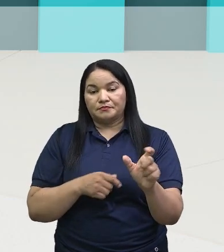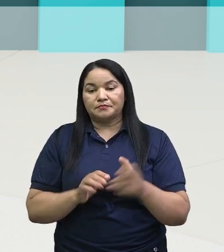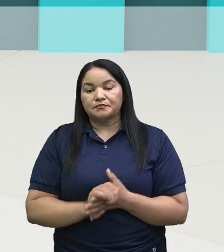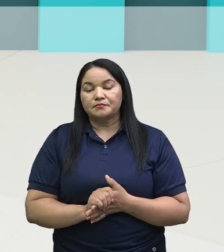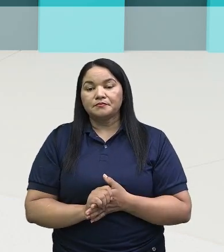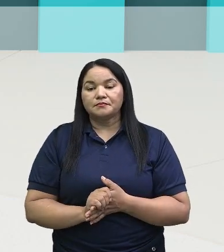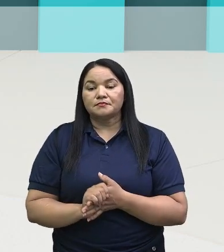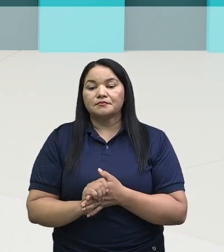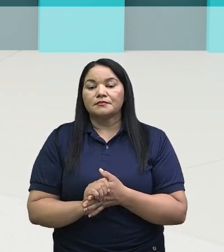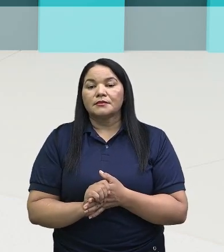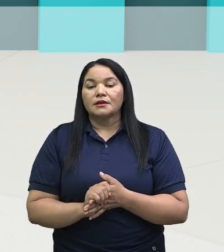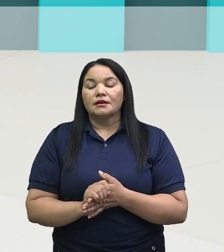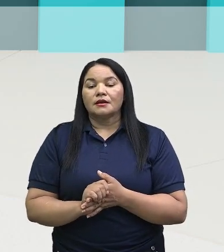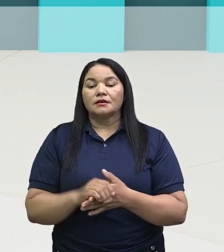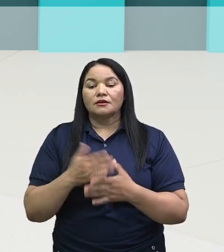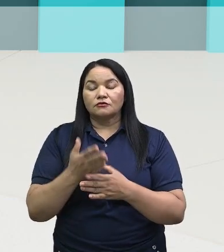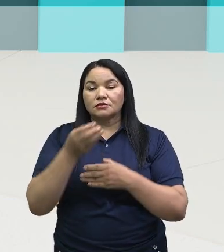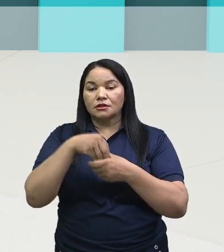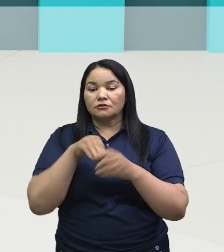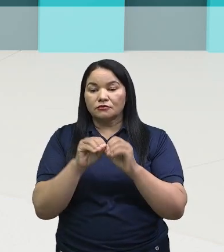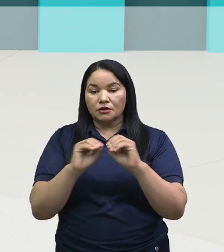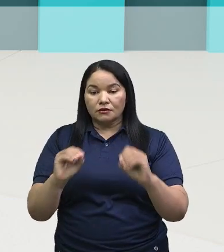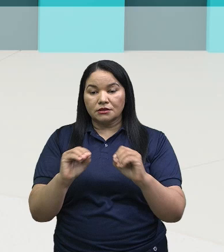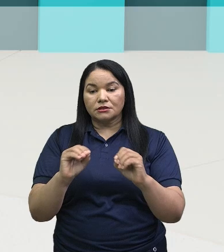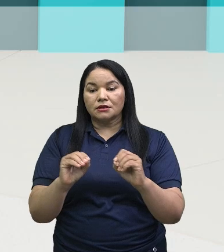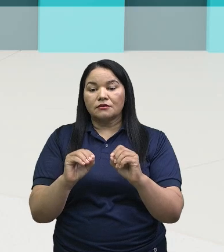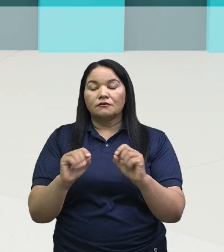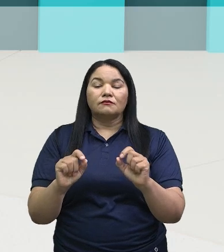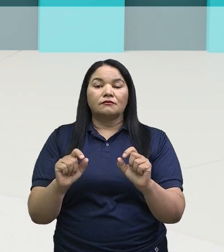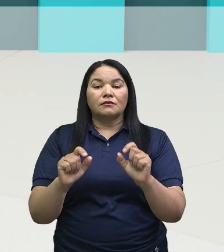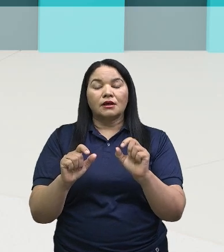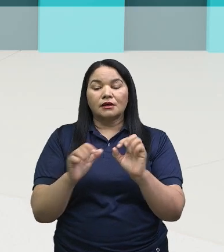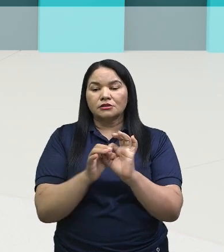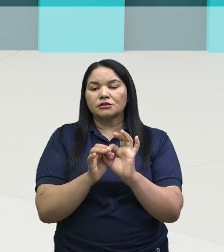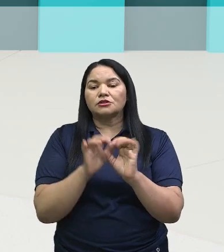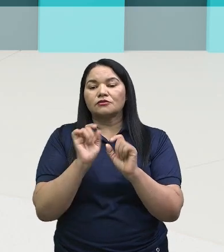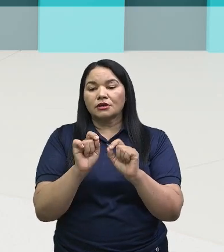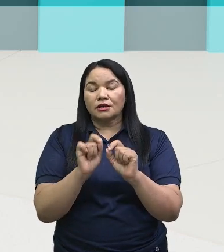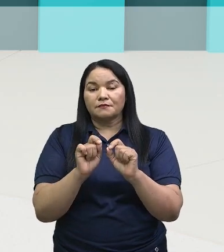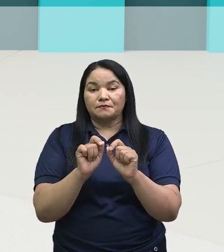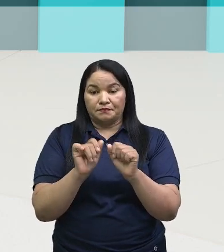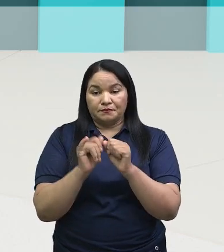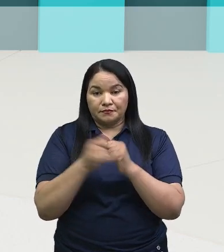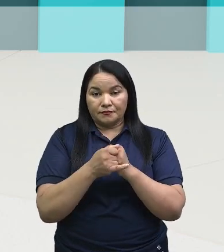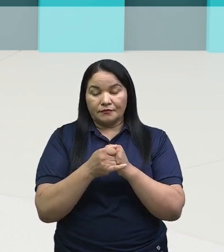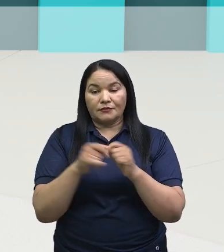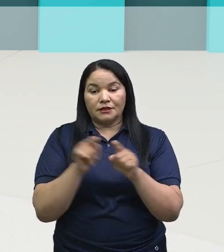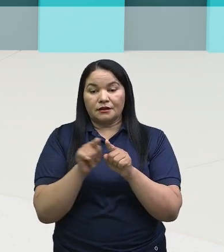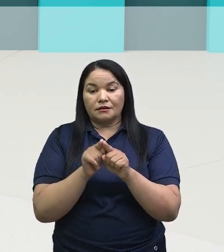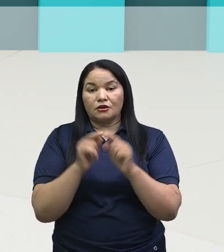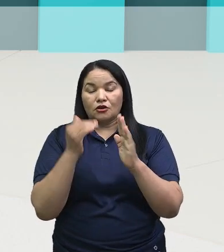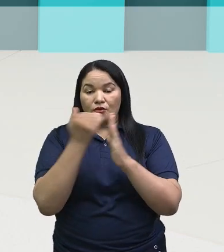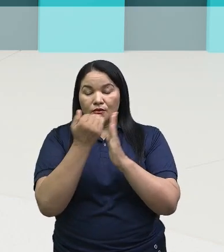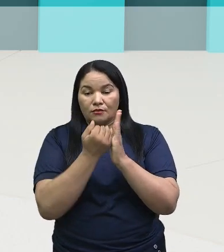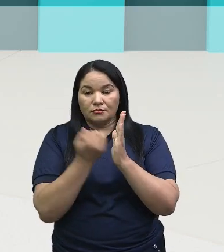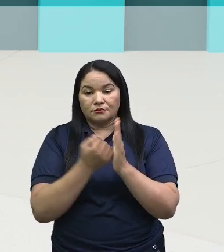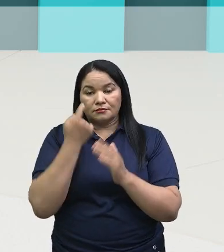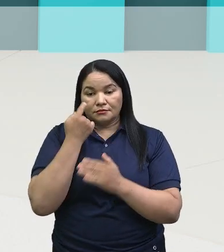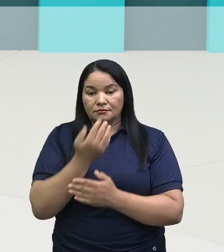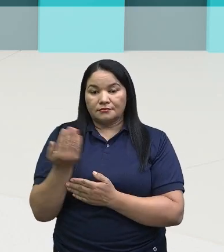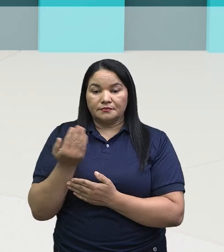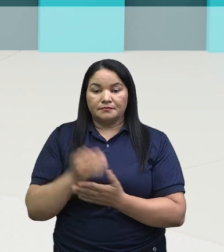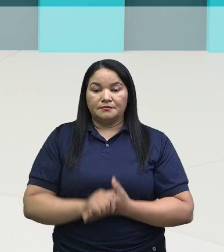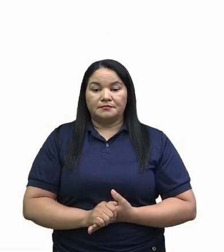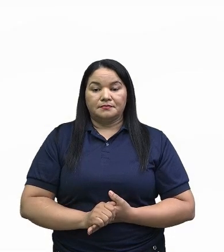beleza? E aí, dentro da oração adjetiva, nós também temos classificações. E eu quero que vocês acompanhem a primeira comigo.